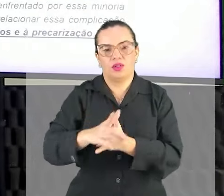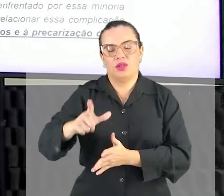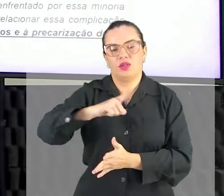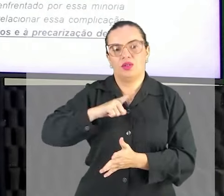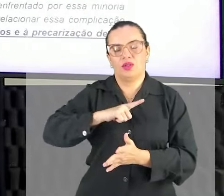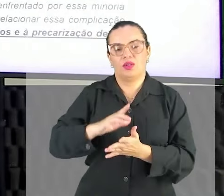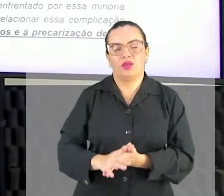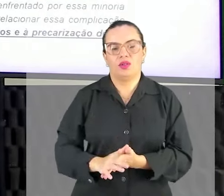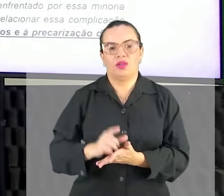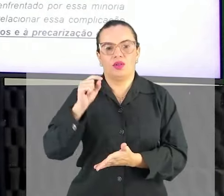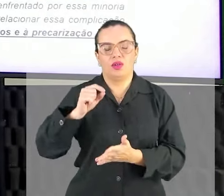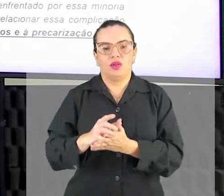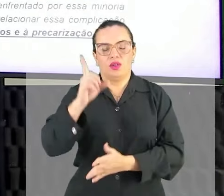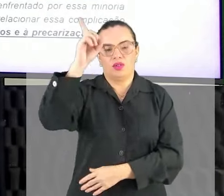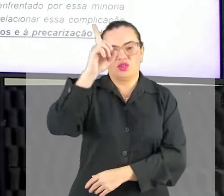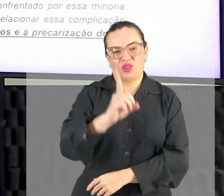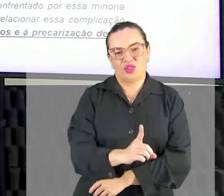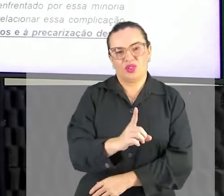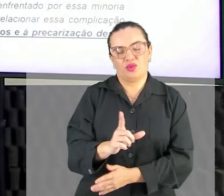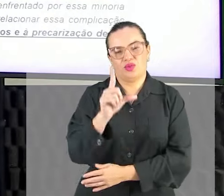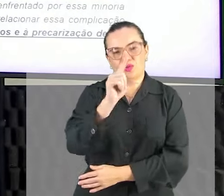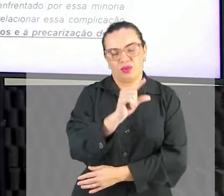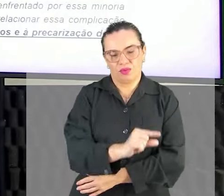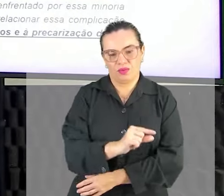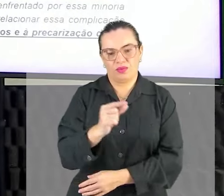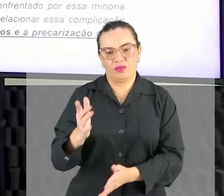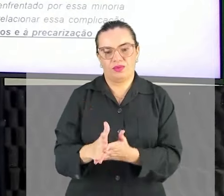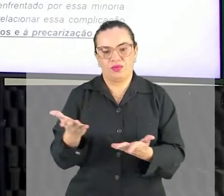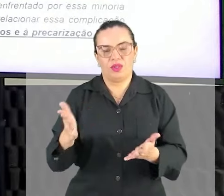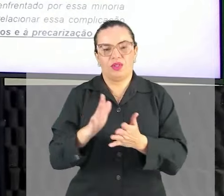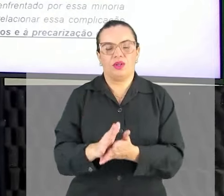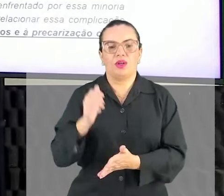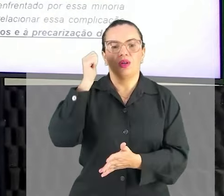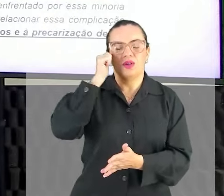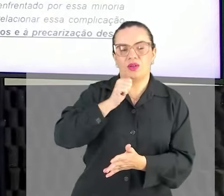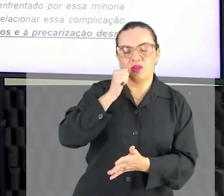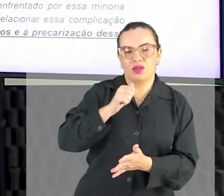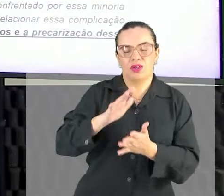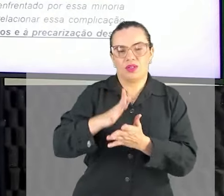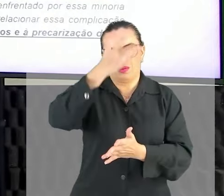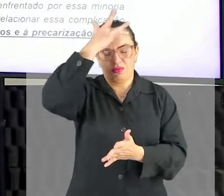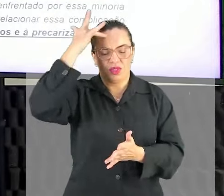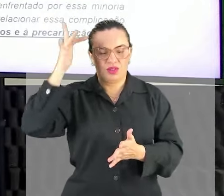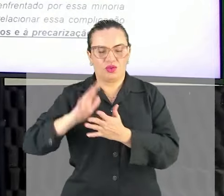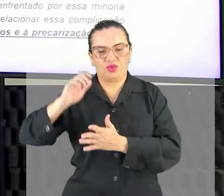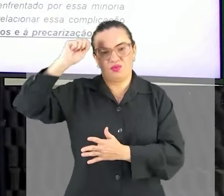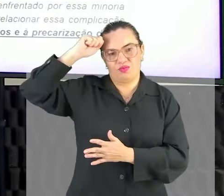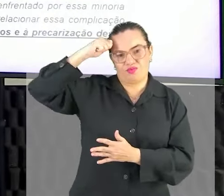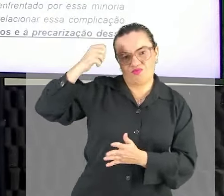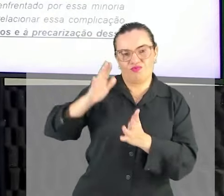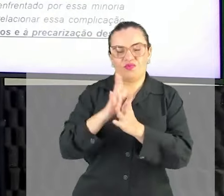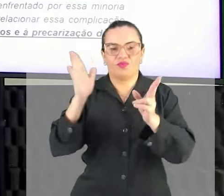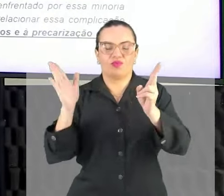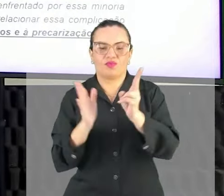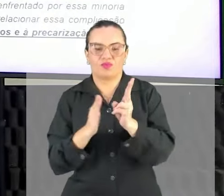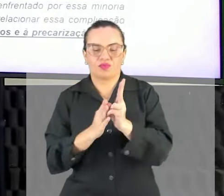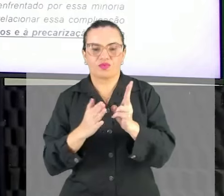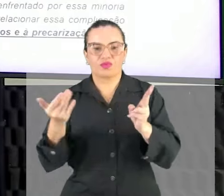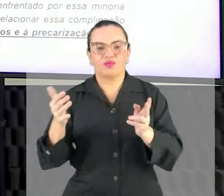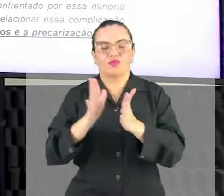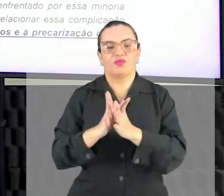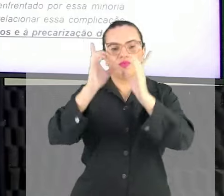seus direitos diminuídos, por isso que o nome é minoria. Então, mulheres, pessoas pretas, indígenas, pessoas